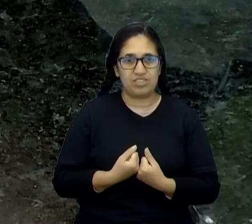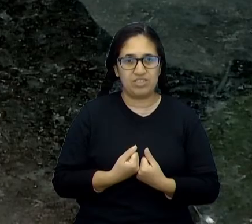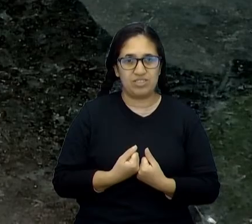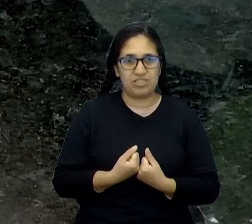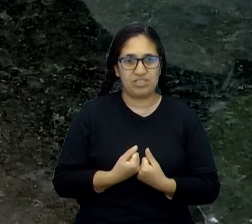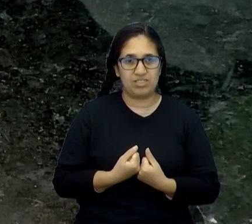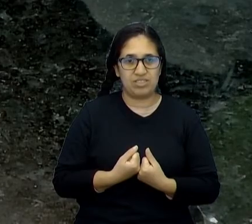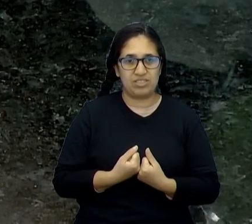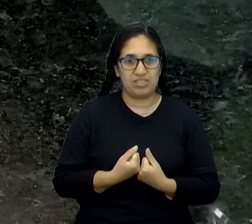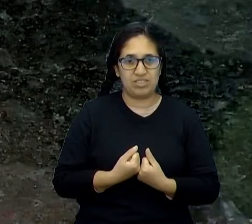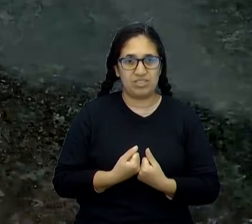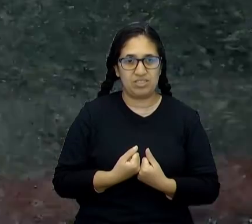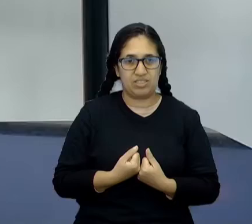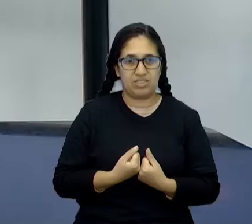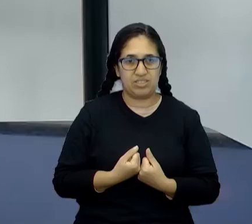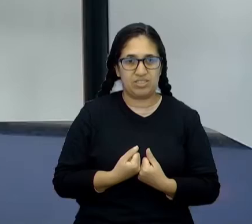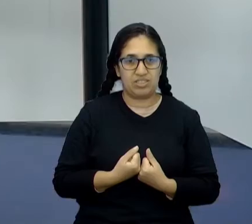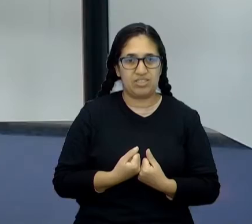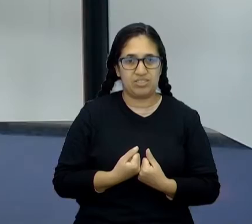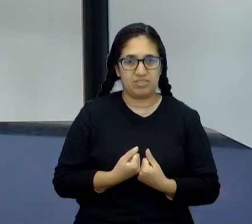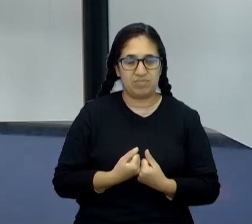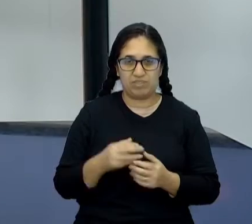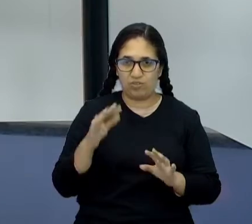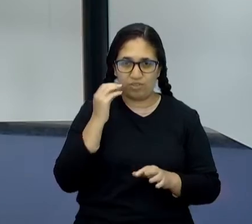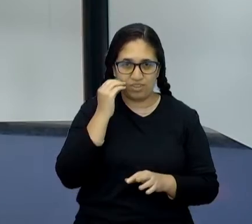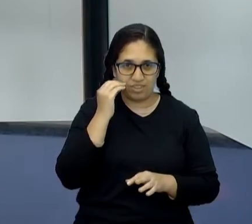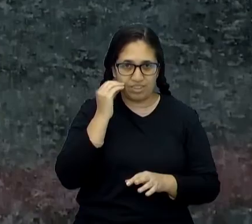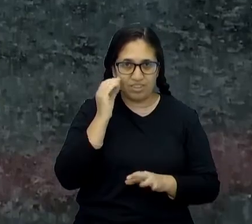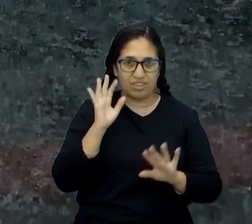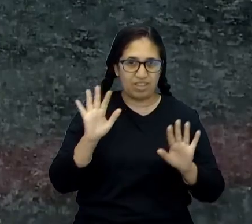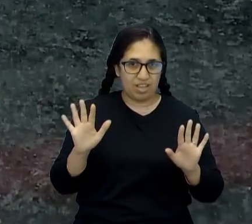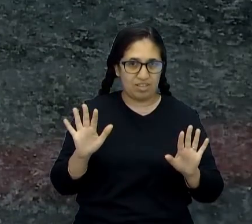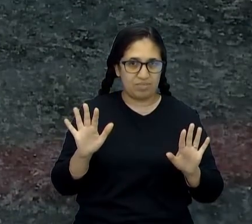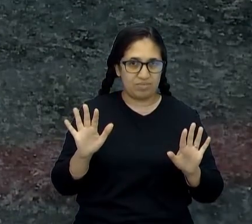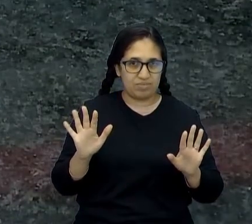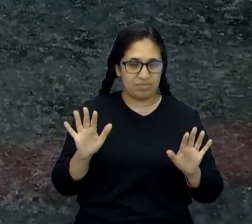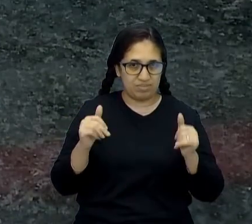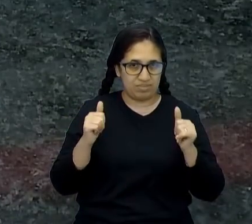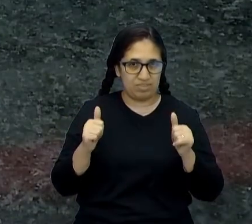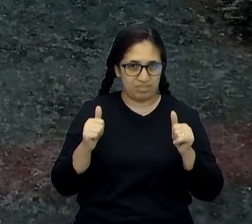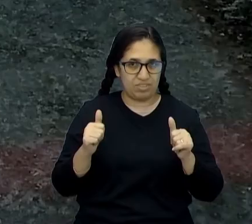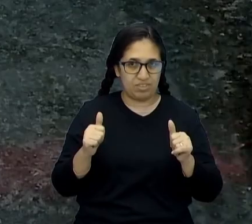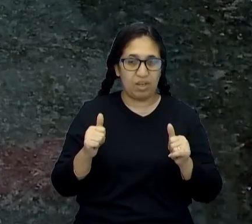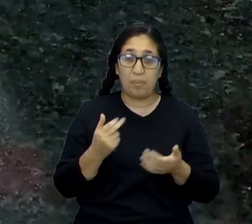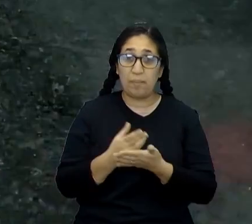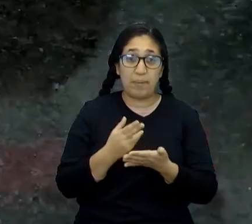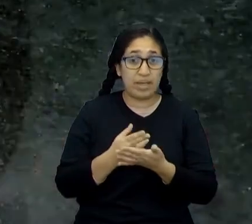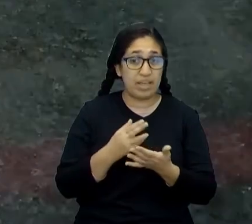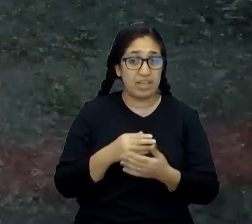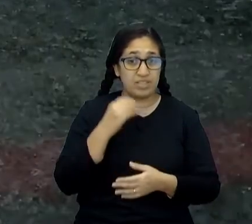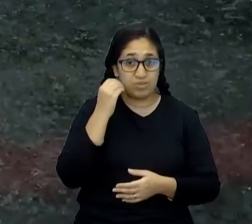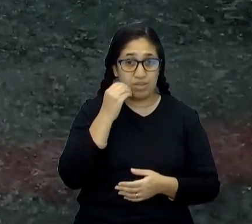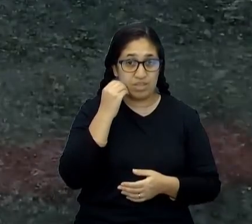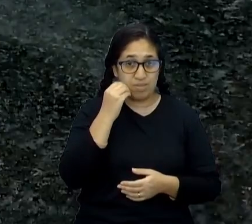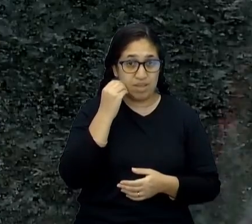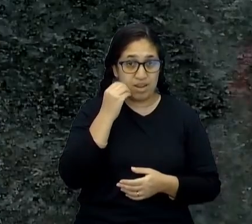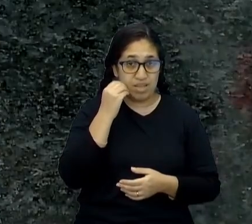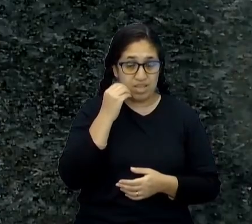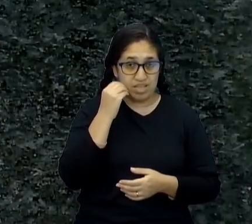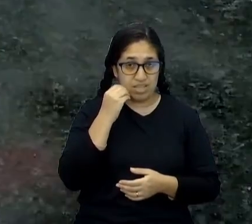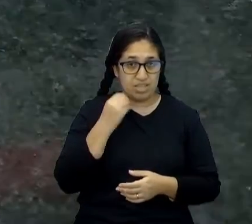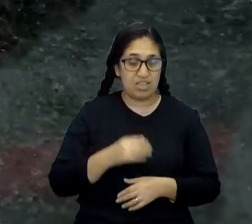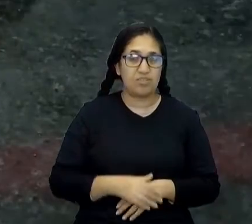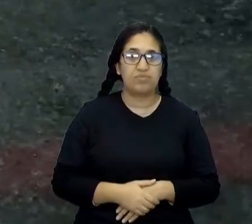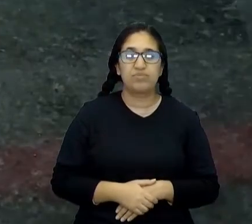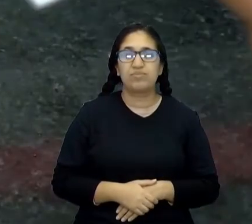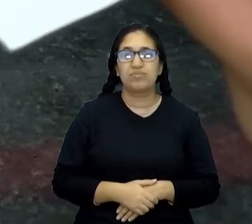Acho que aqui tá afastado o suficiente, ninguém tá influenciando no campo do outro. Vou fazer o mesmo experimento, olha lá. Vou colocar de novo aqui